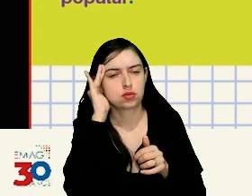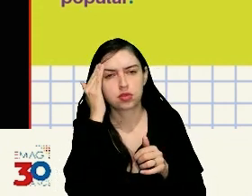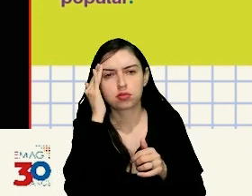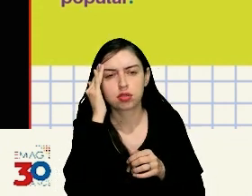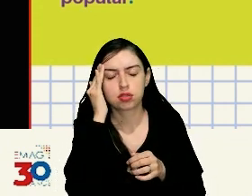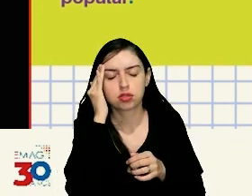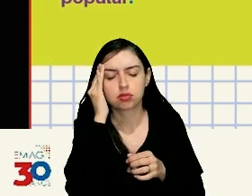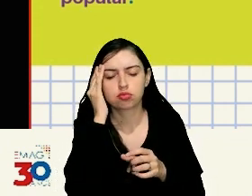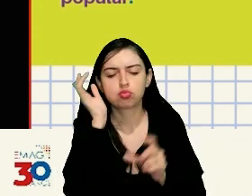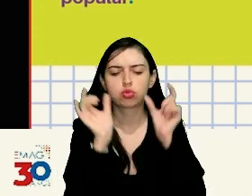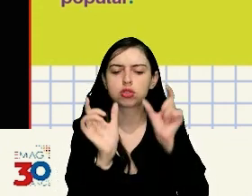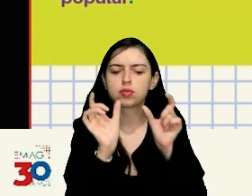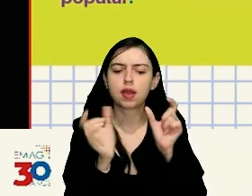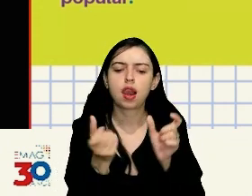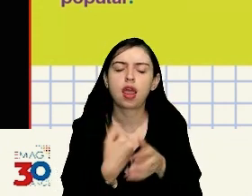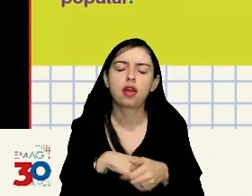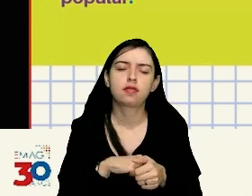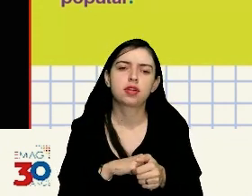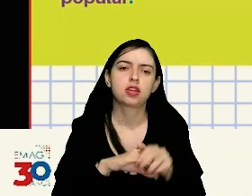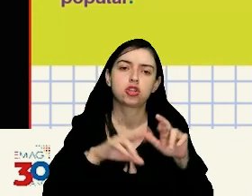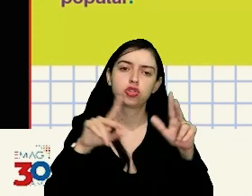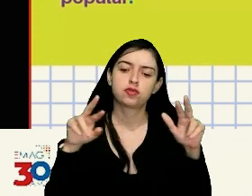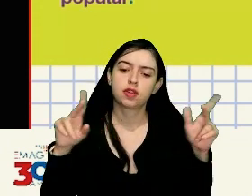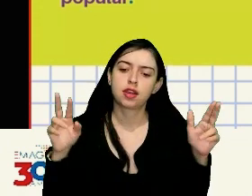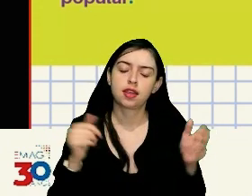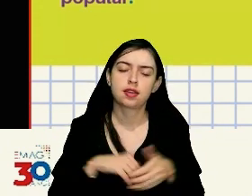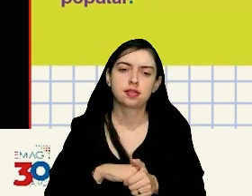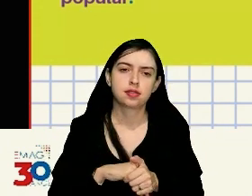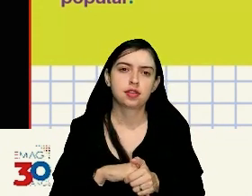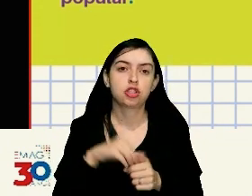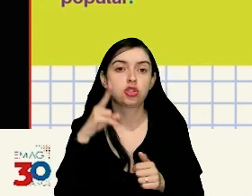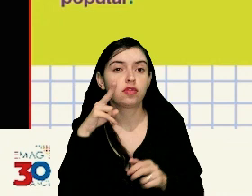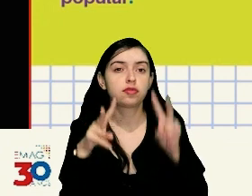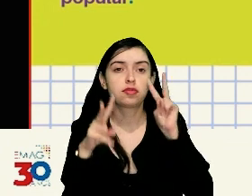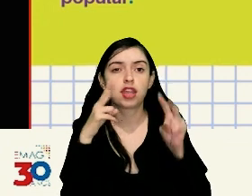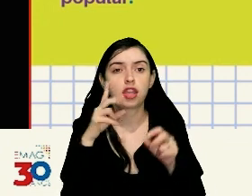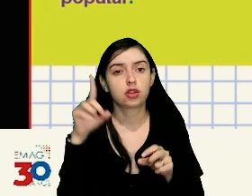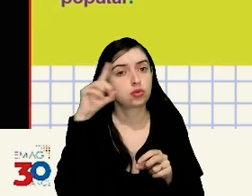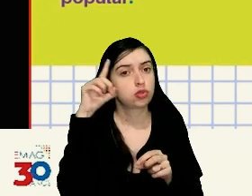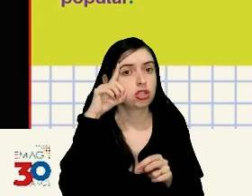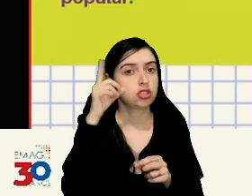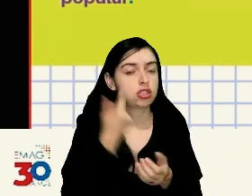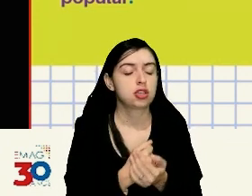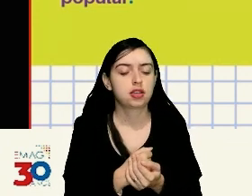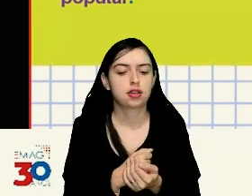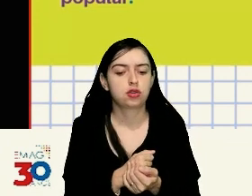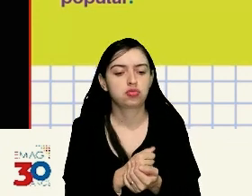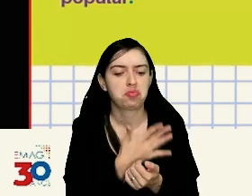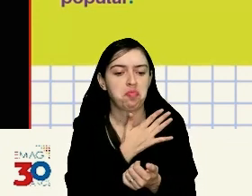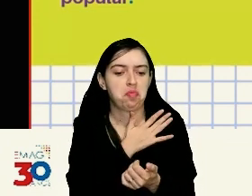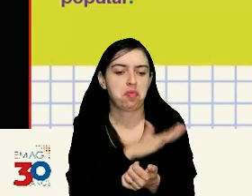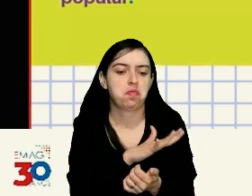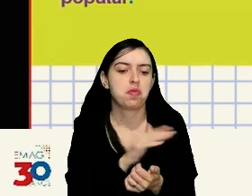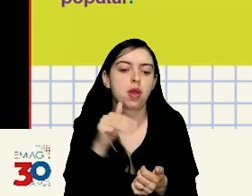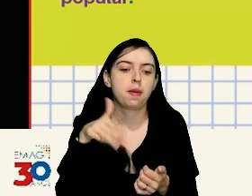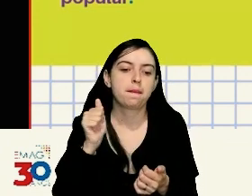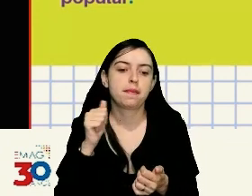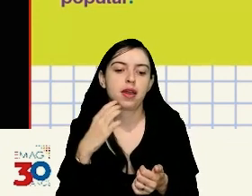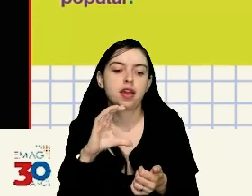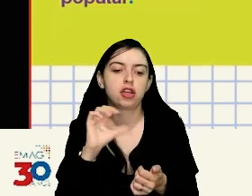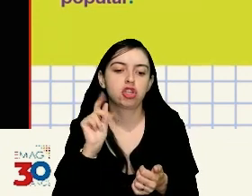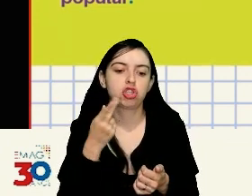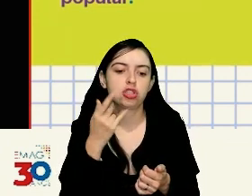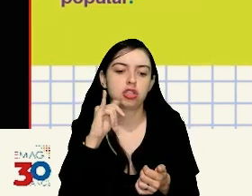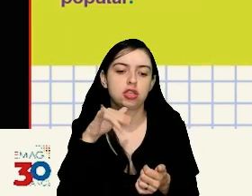a gente poder, inclusive, poder visualizá-las no nosso dia a dia, né? Visualizar o machismo que a gente performa no dia a dia e que as pessoas performam para a gente